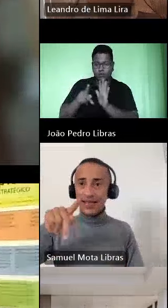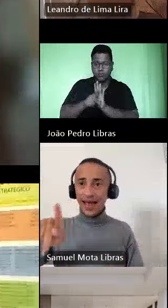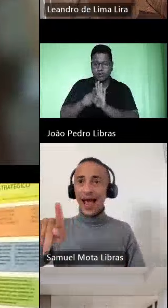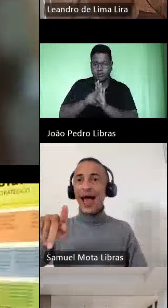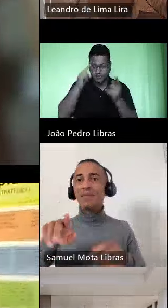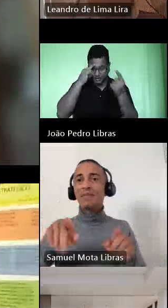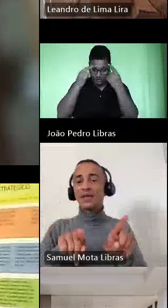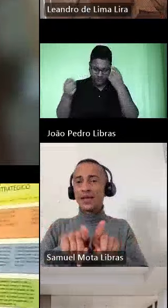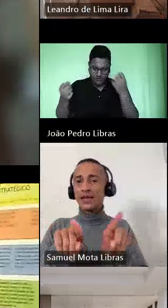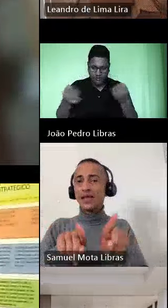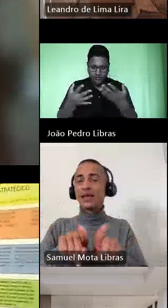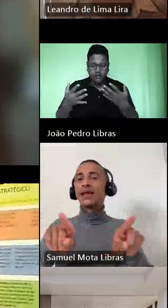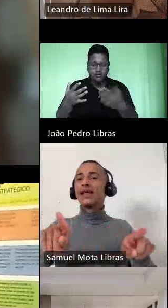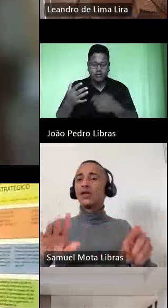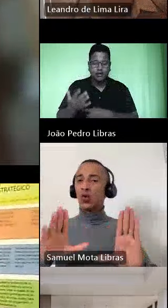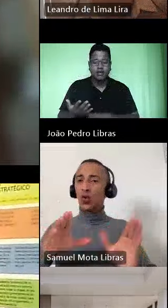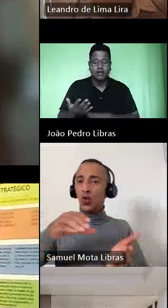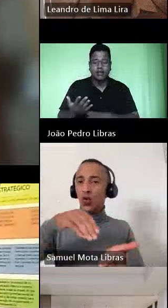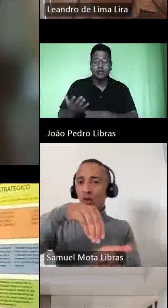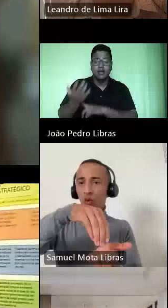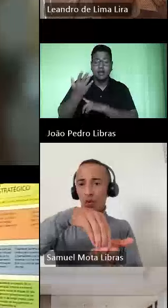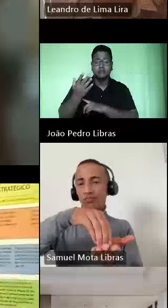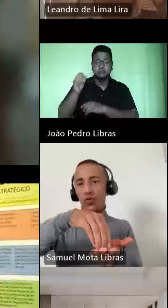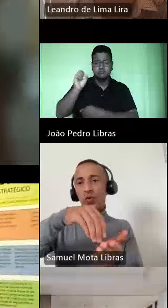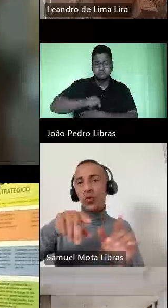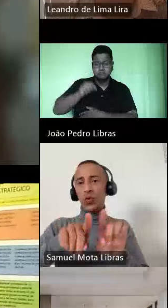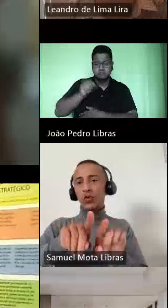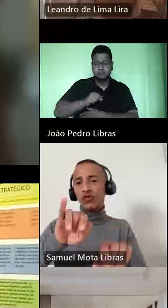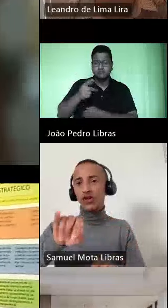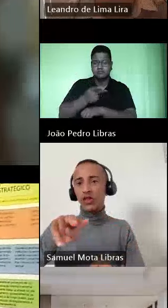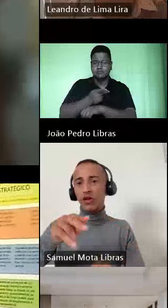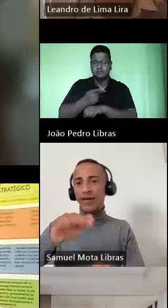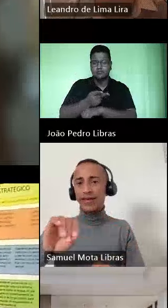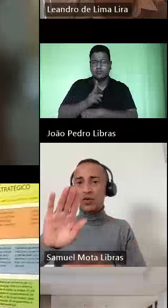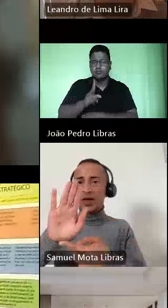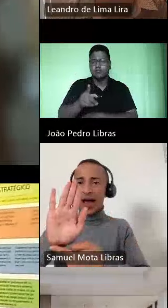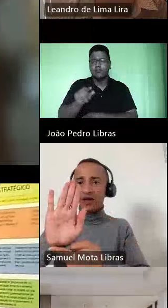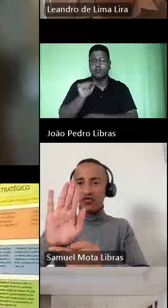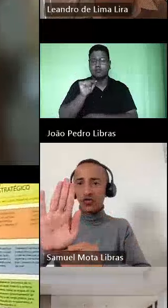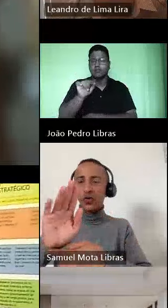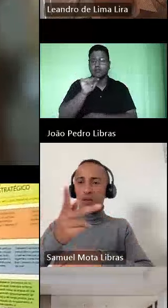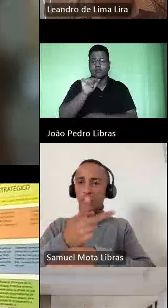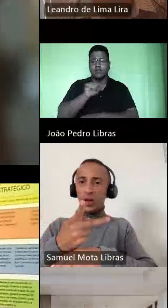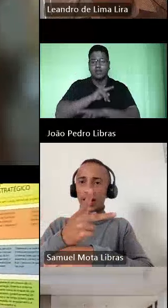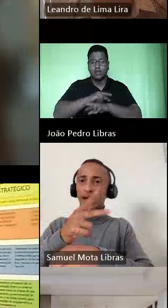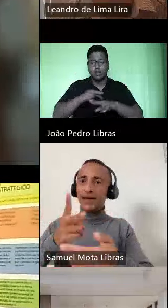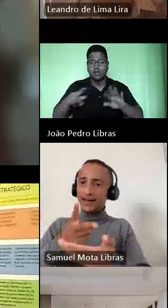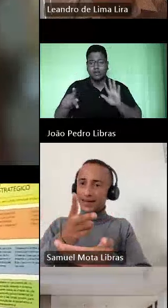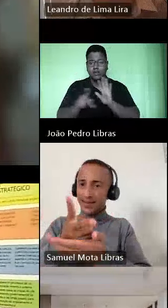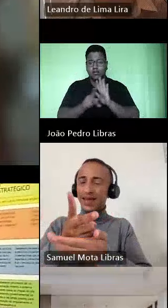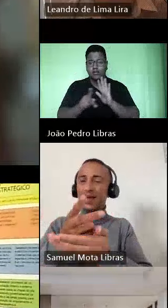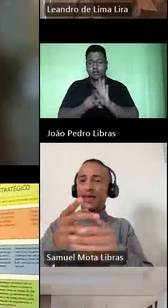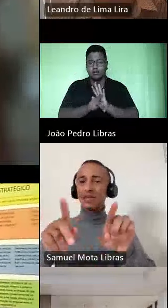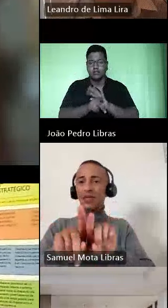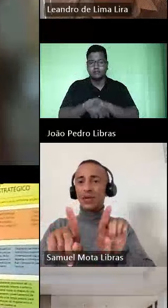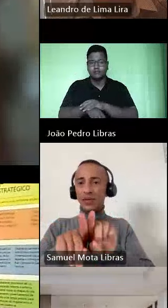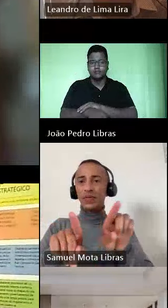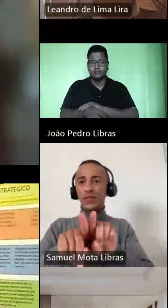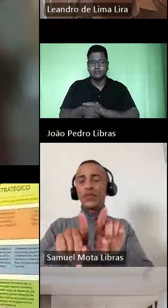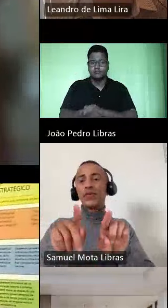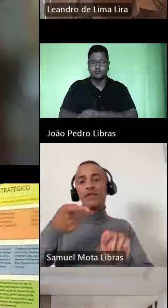ajuda bastante eh e e buscar sempre eu acho que essas essas assim eu sempre falo que é